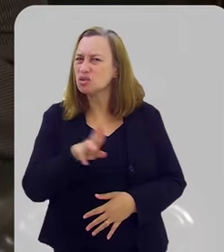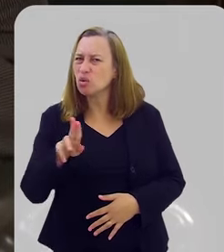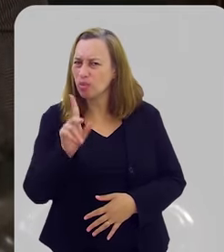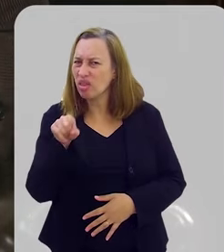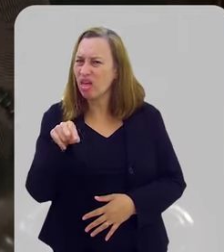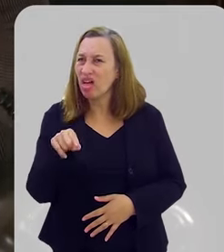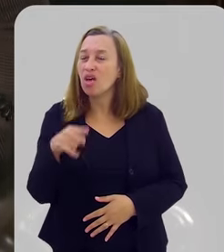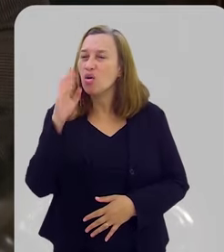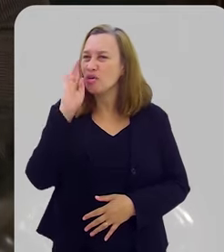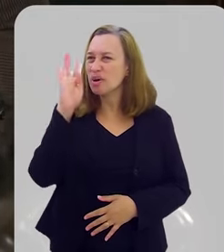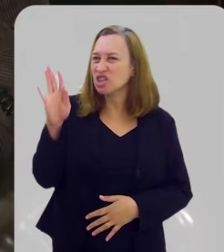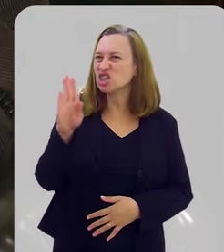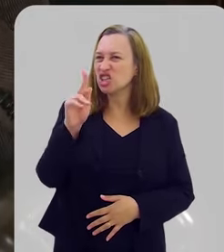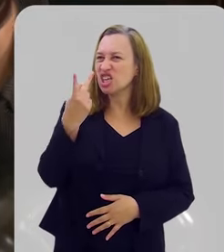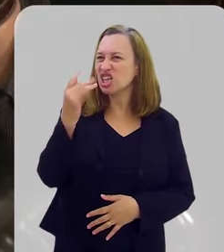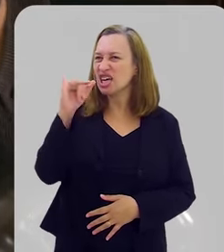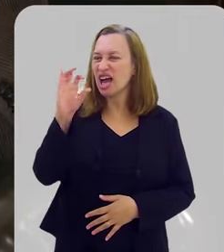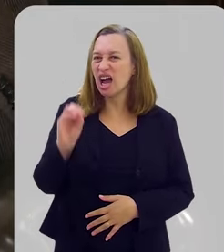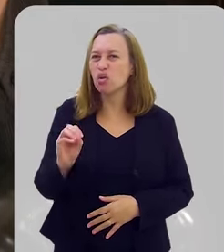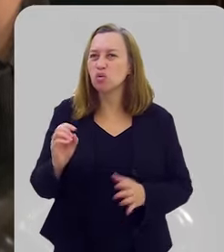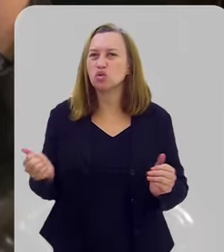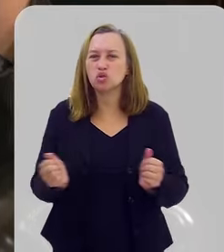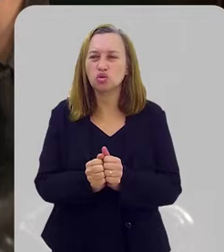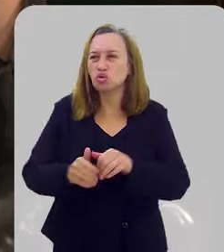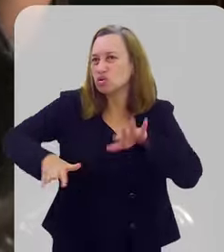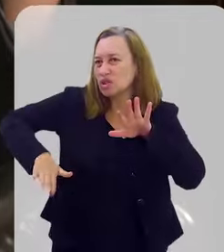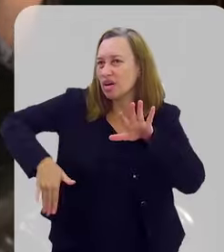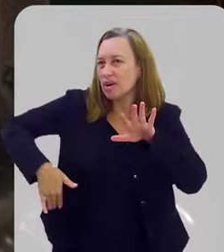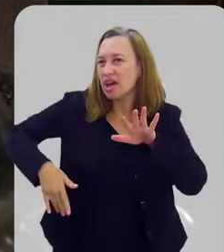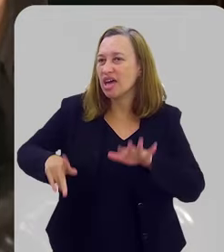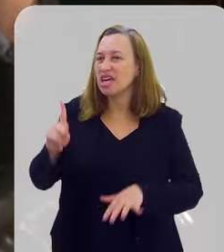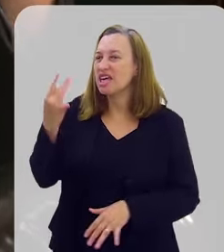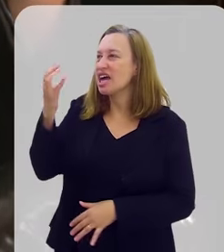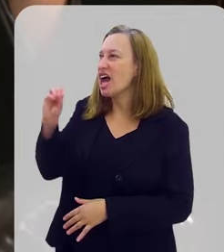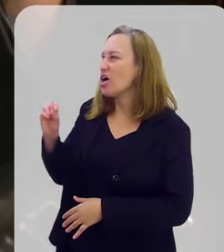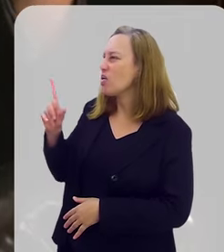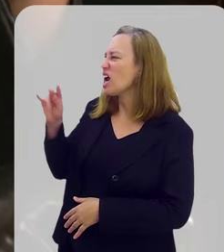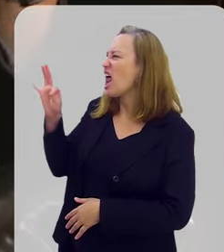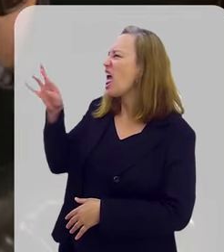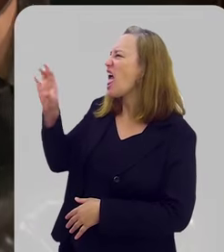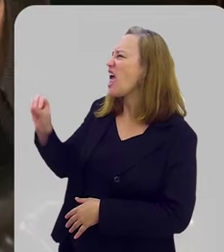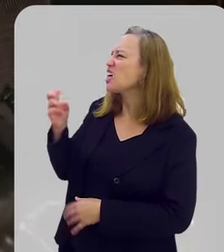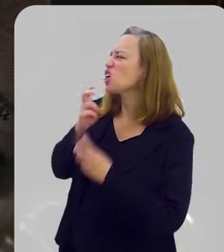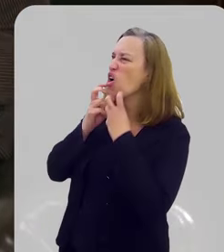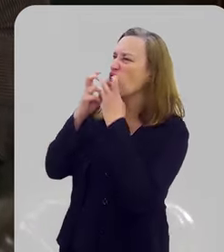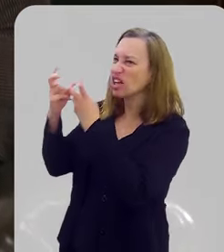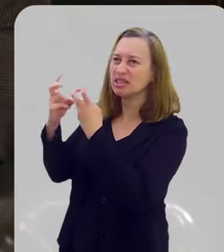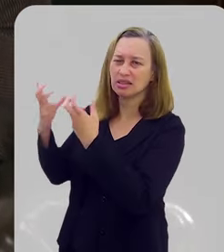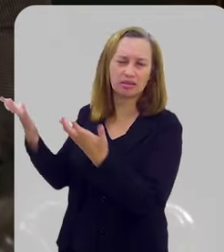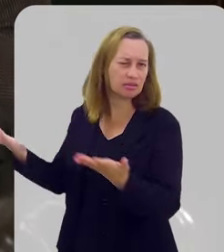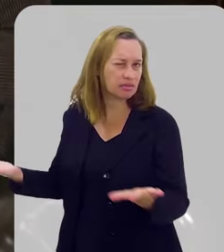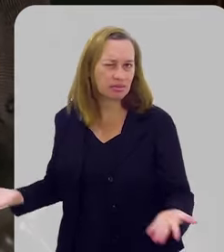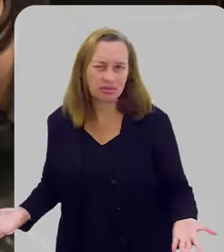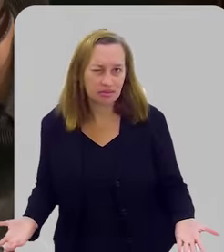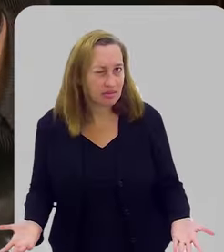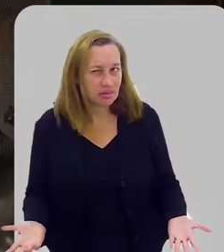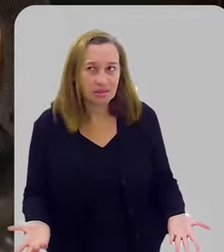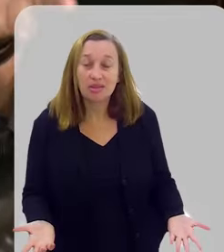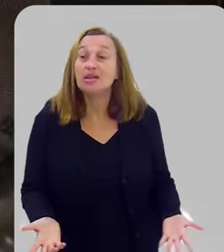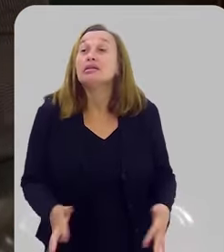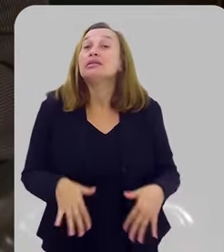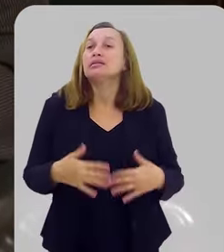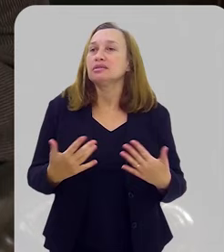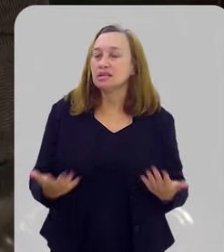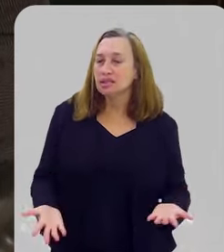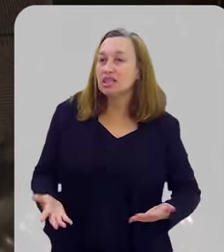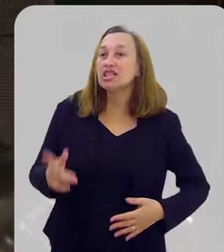né? Eu imagino o Iago na praia junto com a mãe. A mãe grita, Iago Clayton! Que é uma beleza.